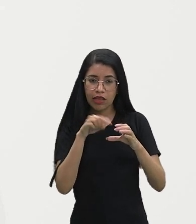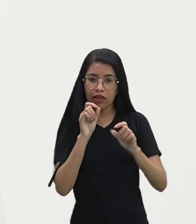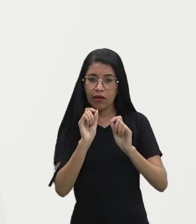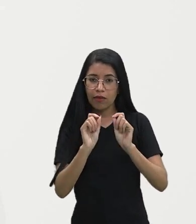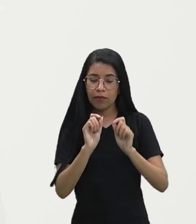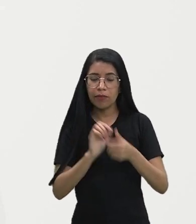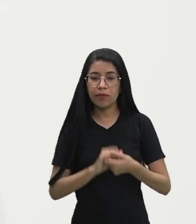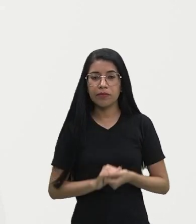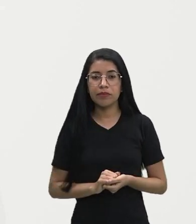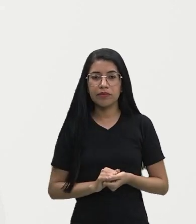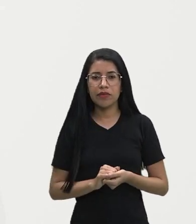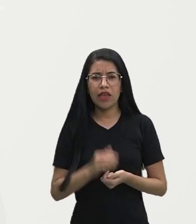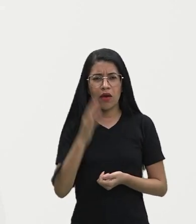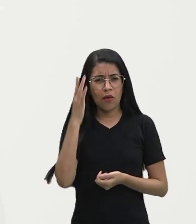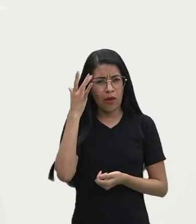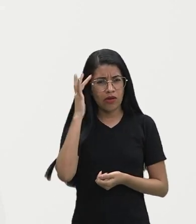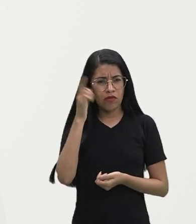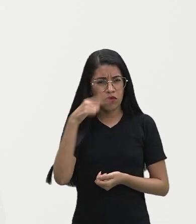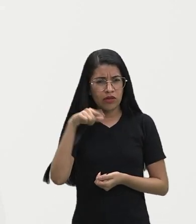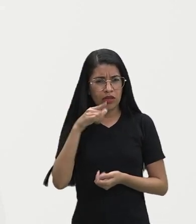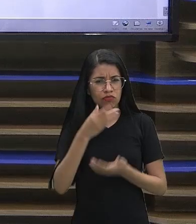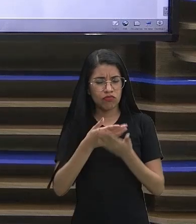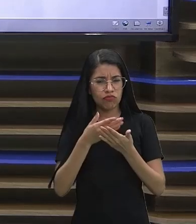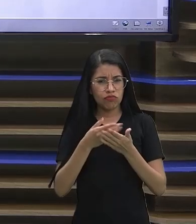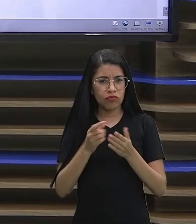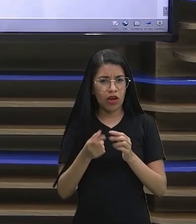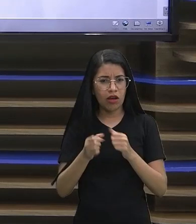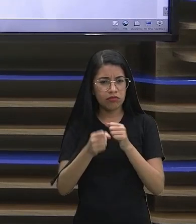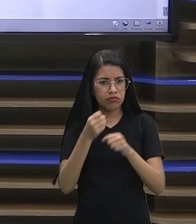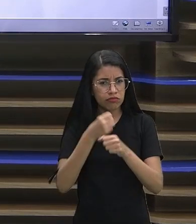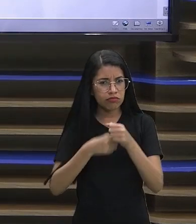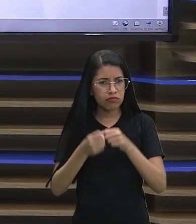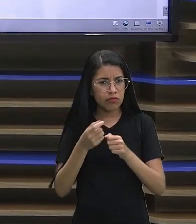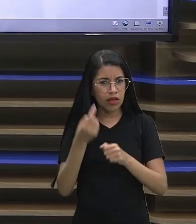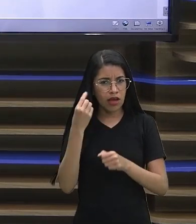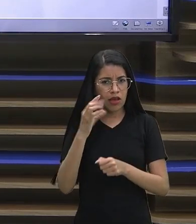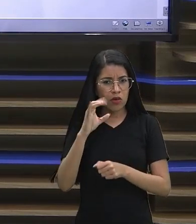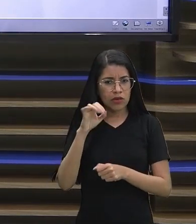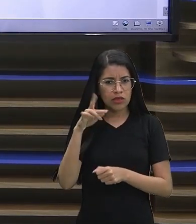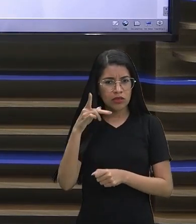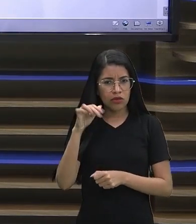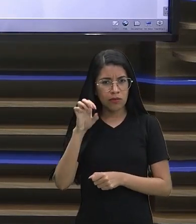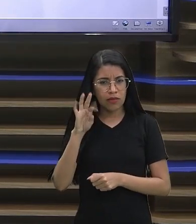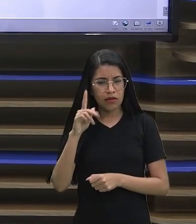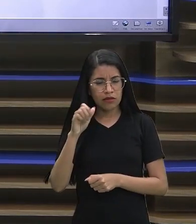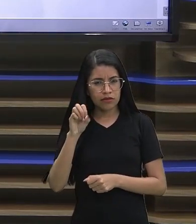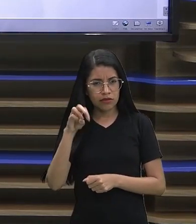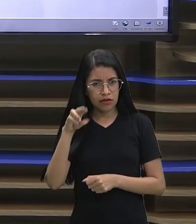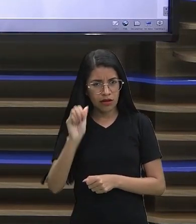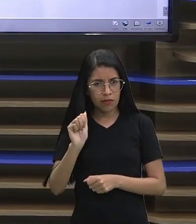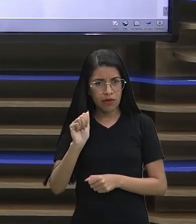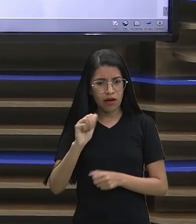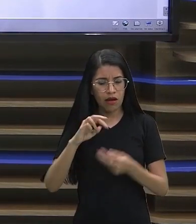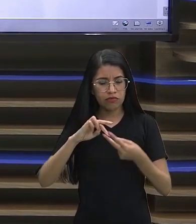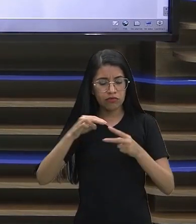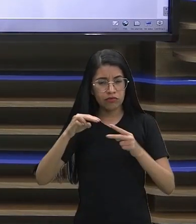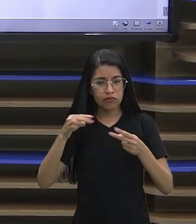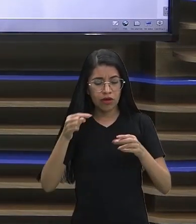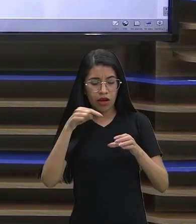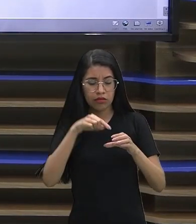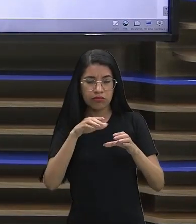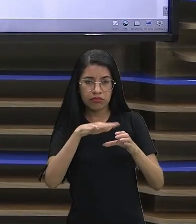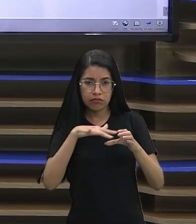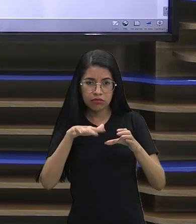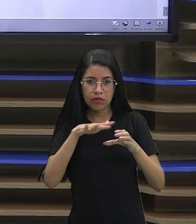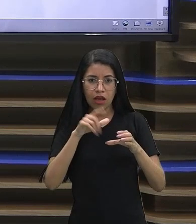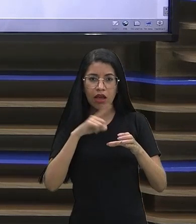que eu acredito que os senhores estudaram ano passado, é chamado de citoplasma. Então, o material genético dentro da